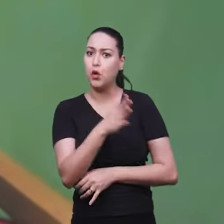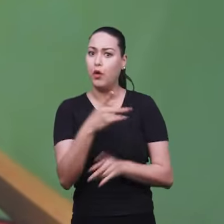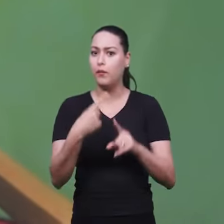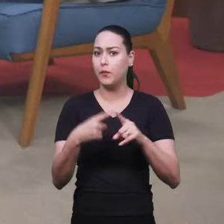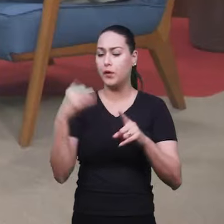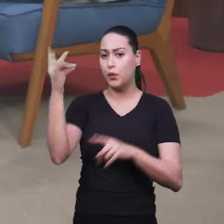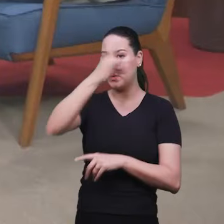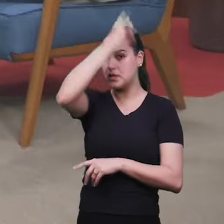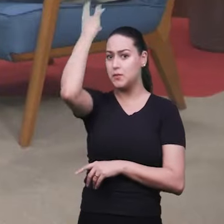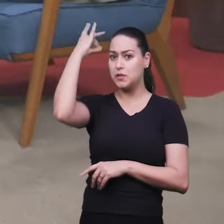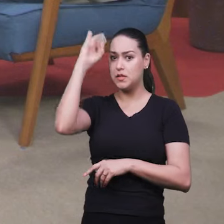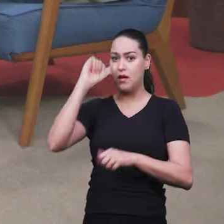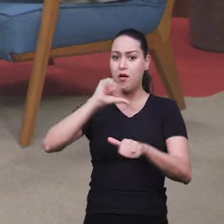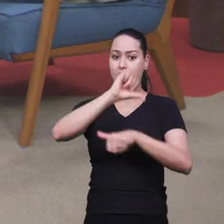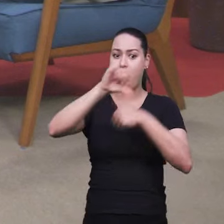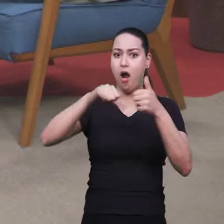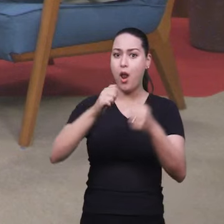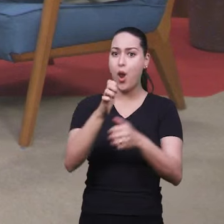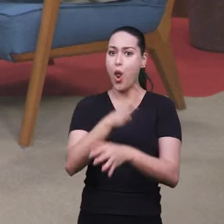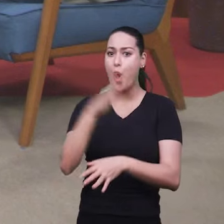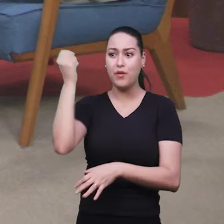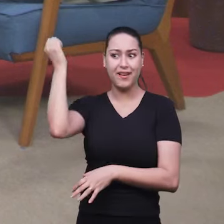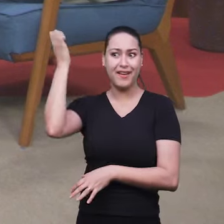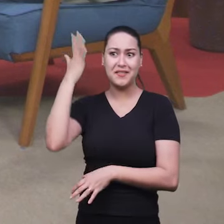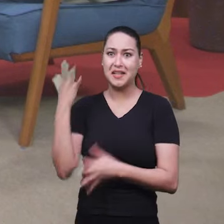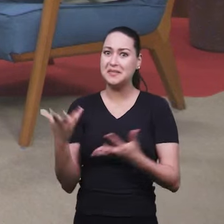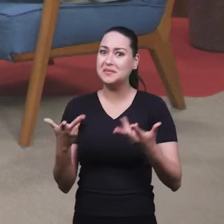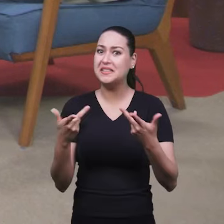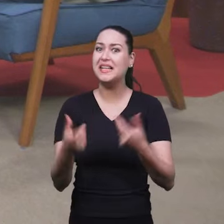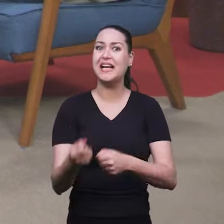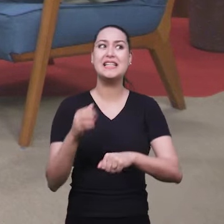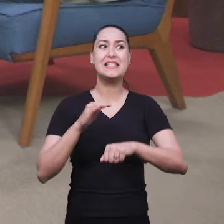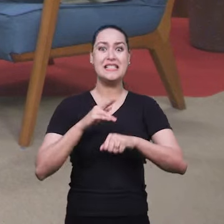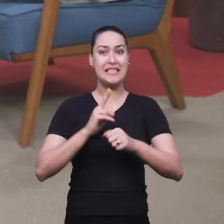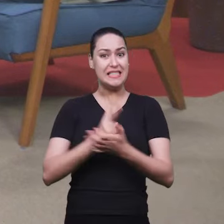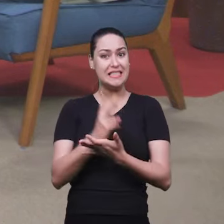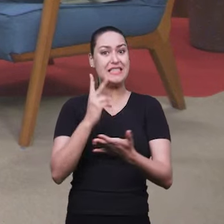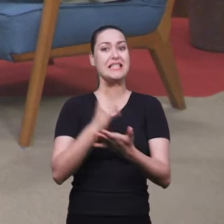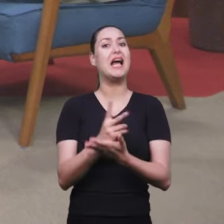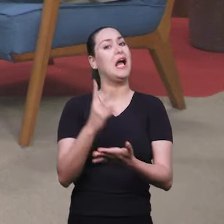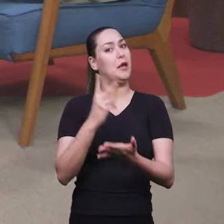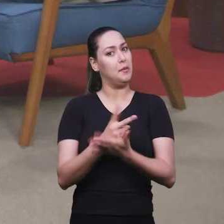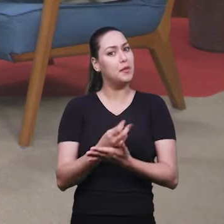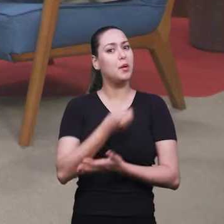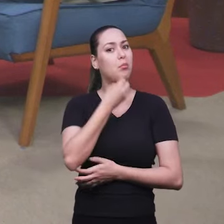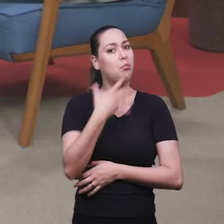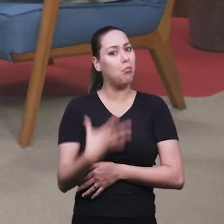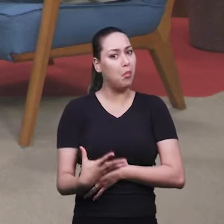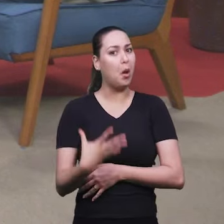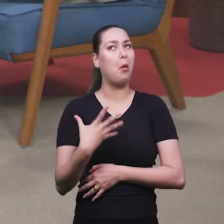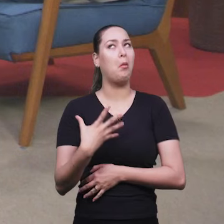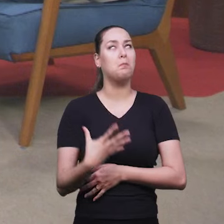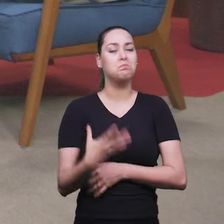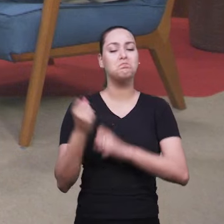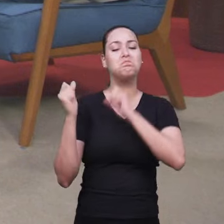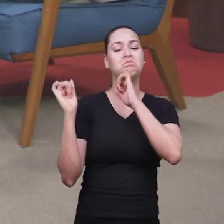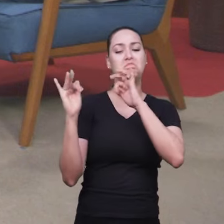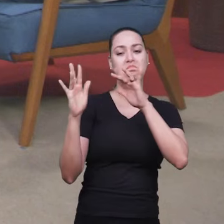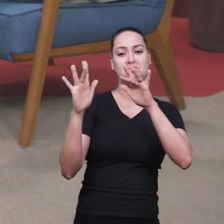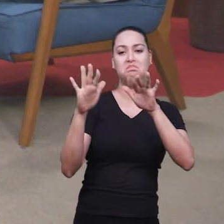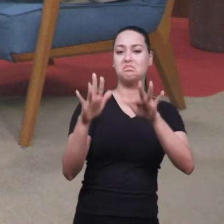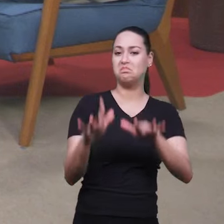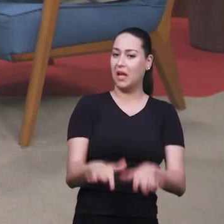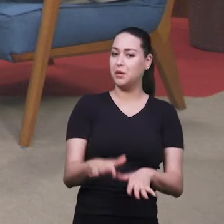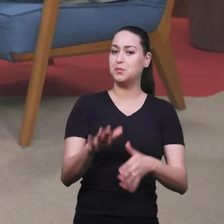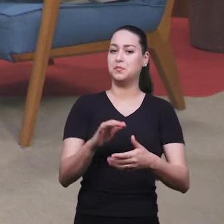Santo vai renovando, vai revelando. A revelação é sempre traz sempre um alimento novo, uma riqueza, né? Uma bênção, né? É